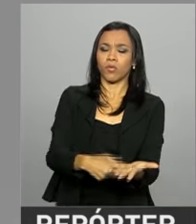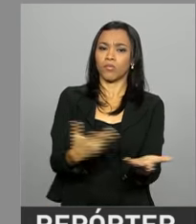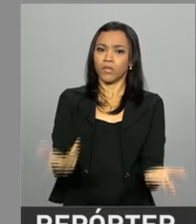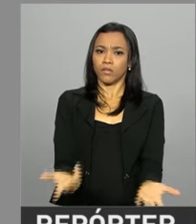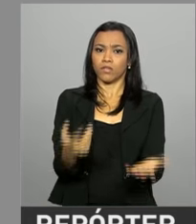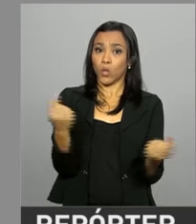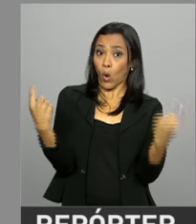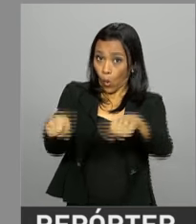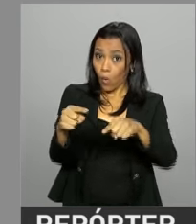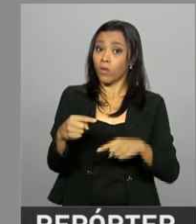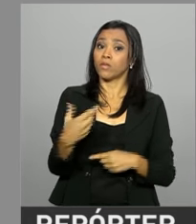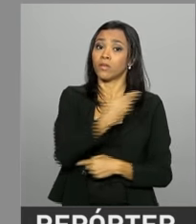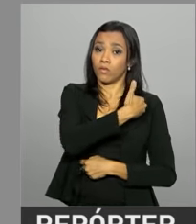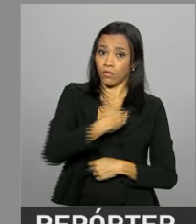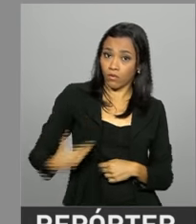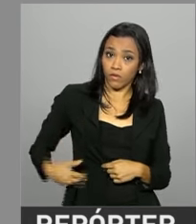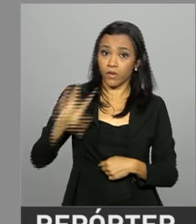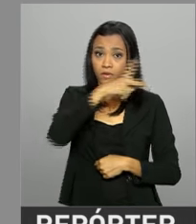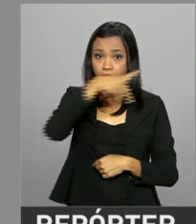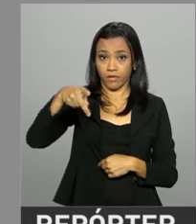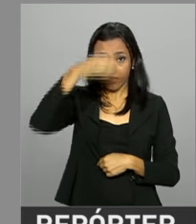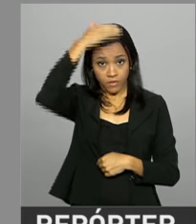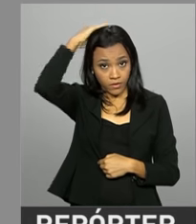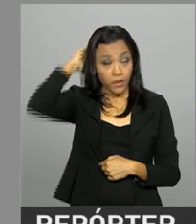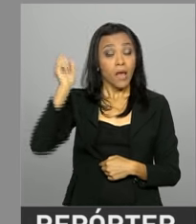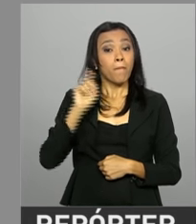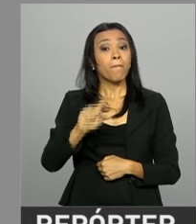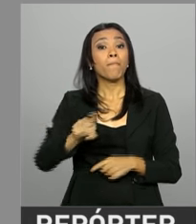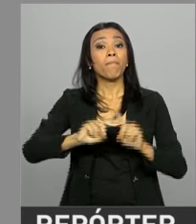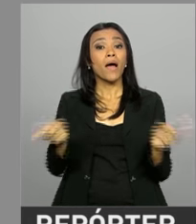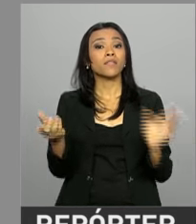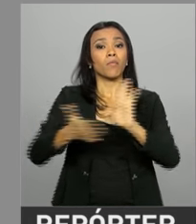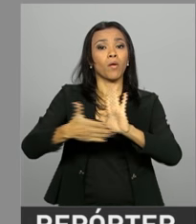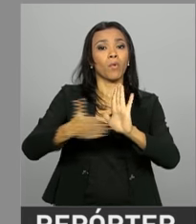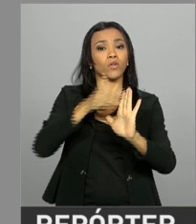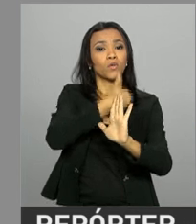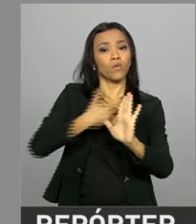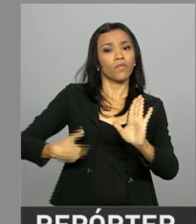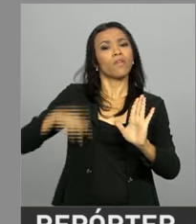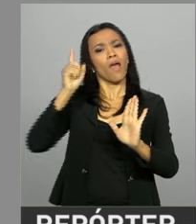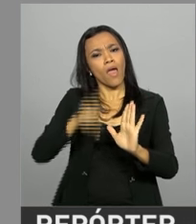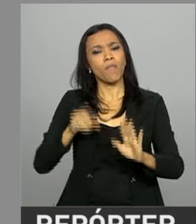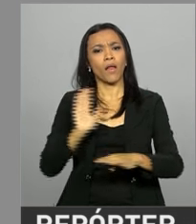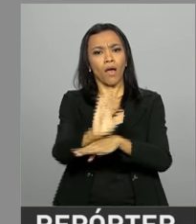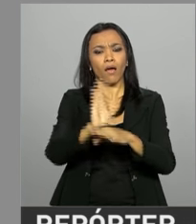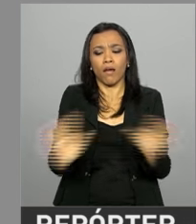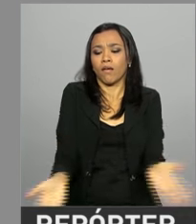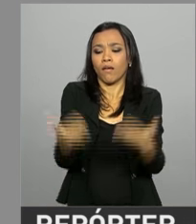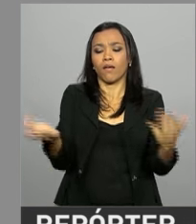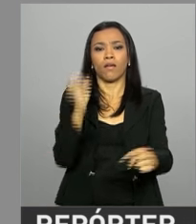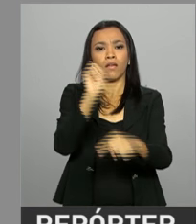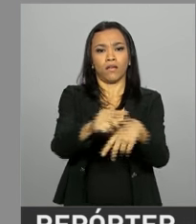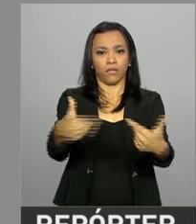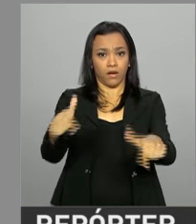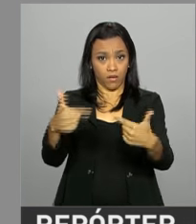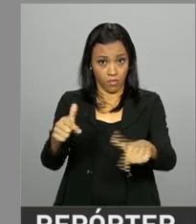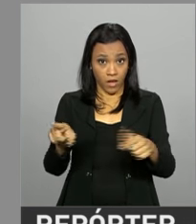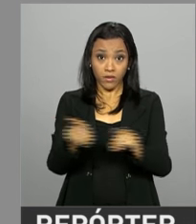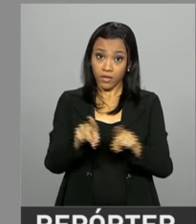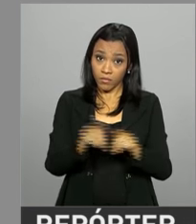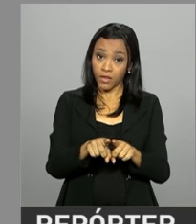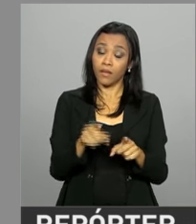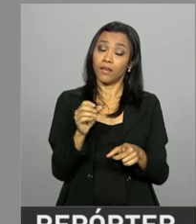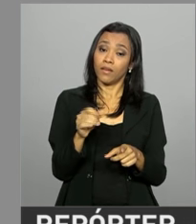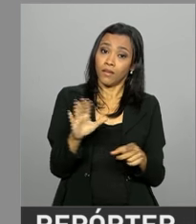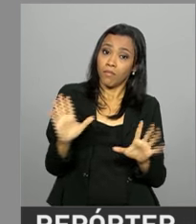mas que as propostas do governo elas são para gerar empregos trazer viabilidade ao sistema Previdenciário e o equilíbrio das